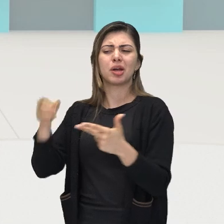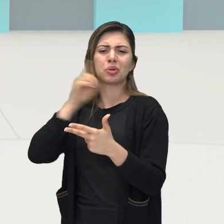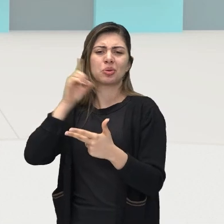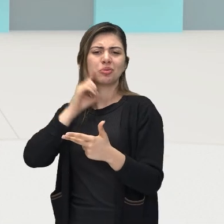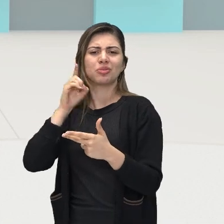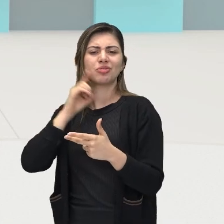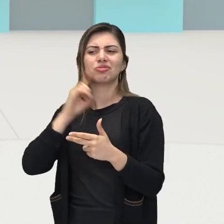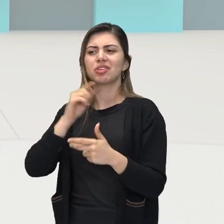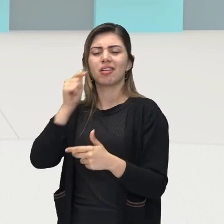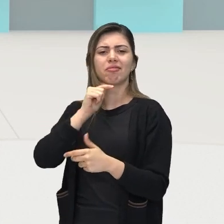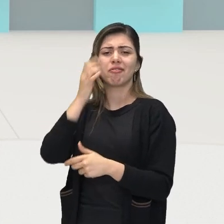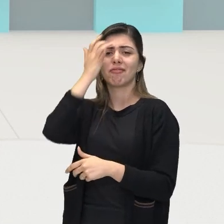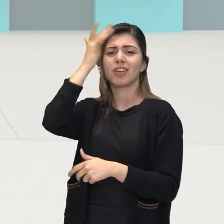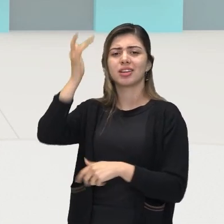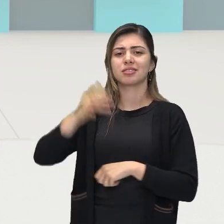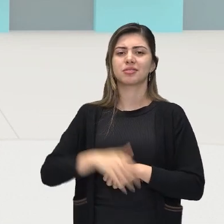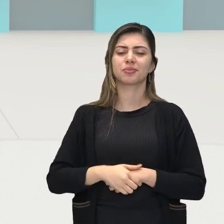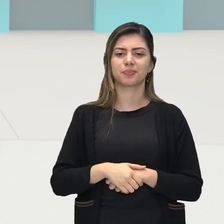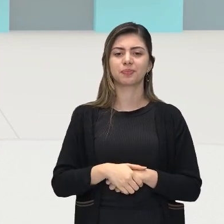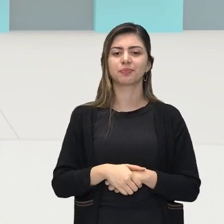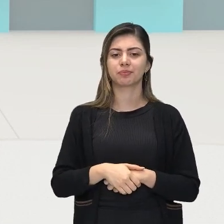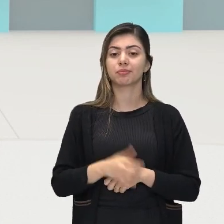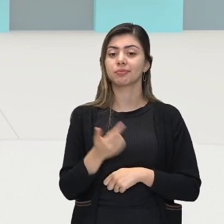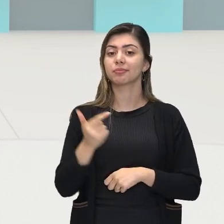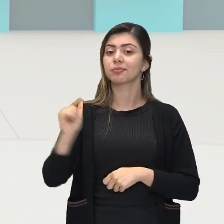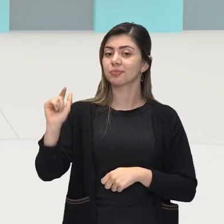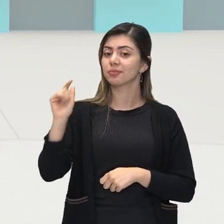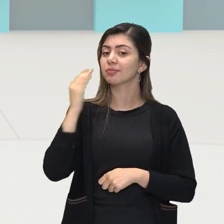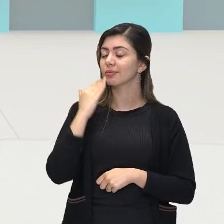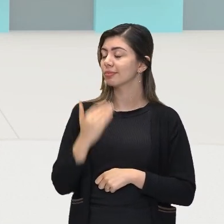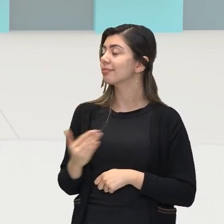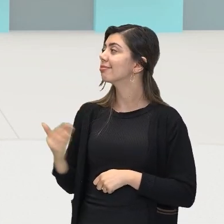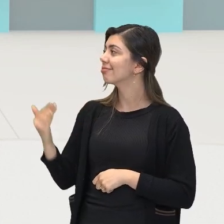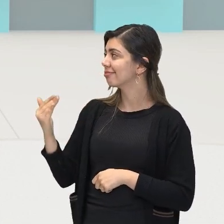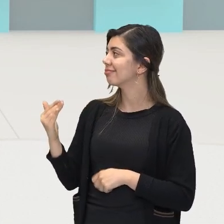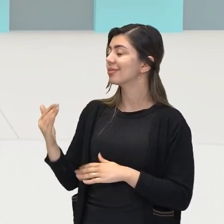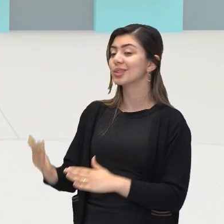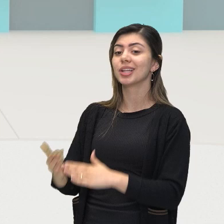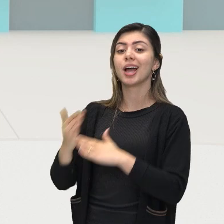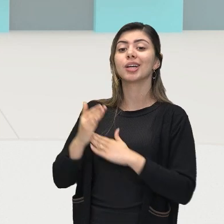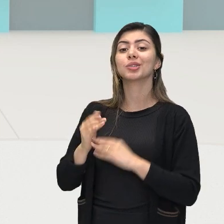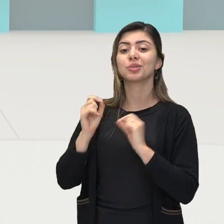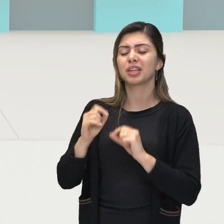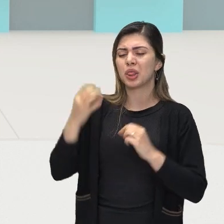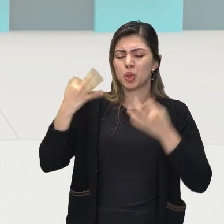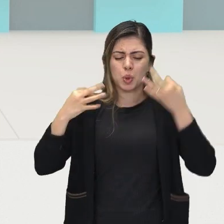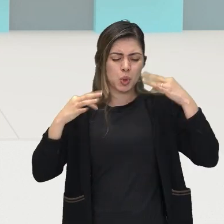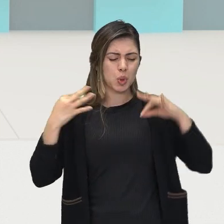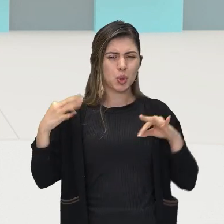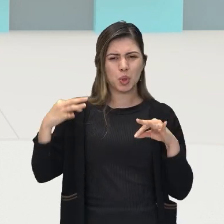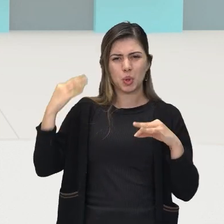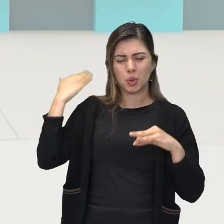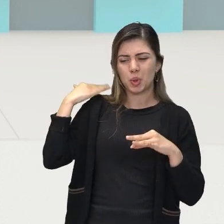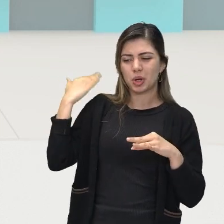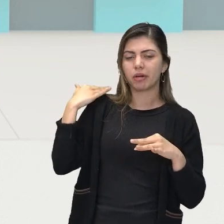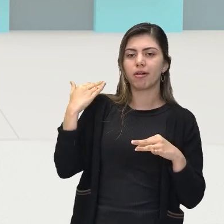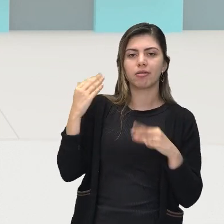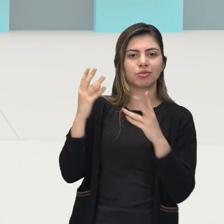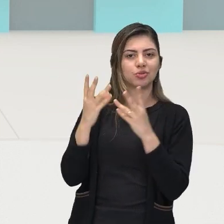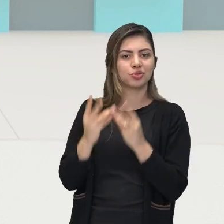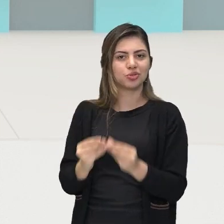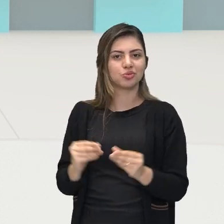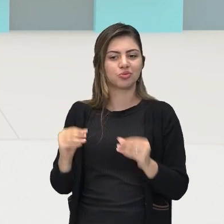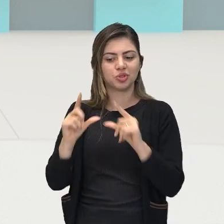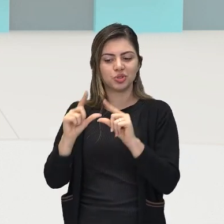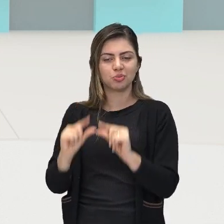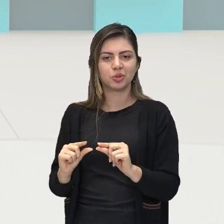melhor as ações do seu dia a dia. Outro tópico que a gente vai ver é a prevenção de dores musculares, principalmente quando a gente fortalece o nosso